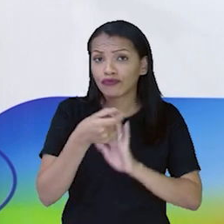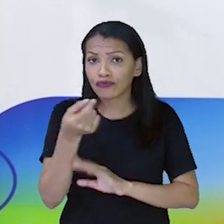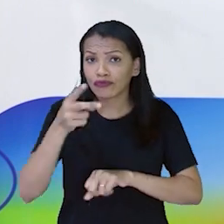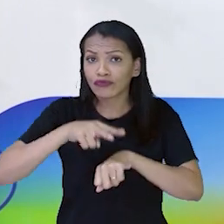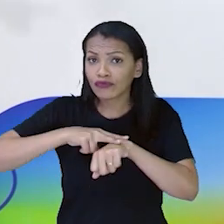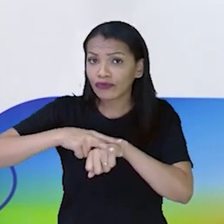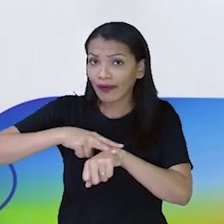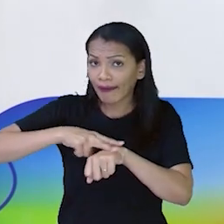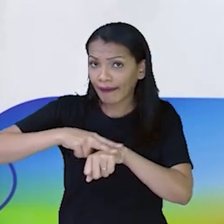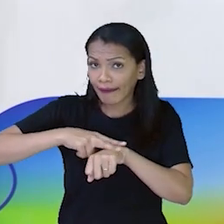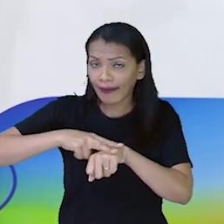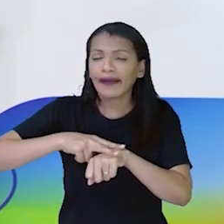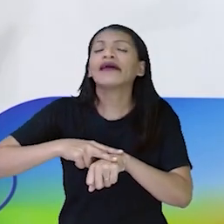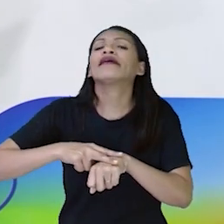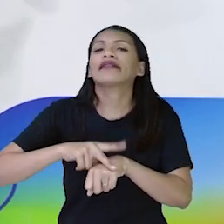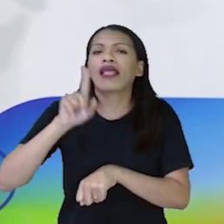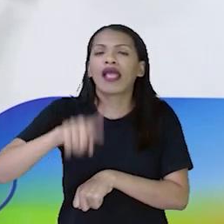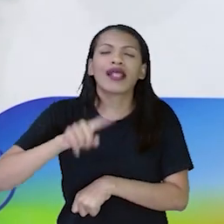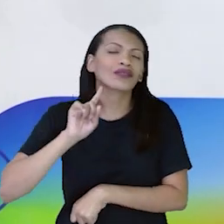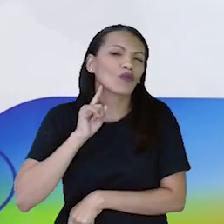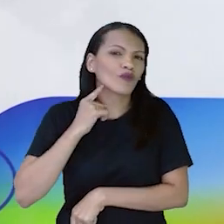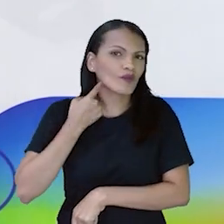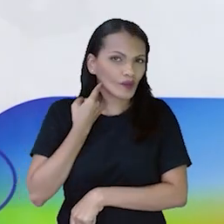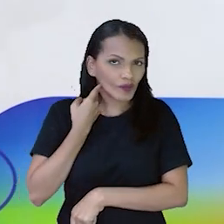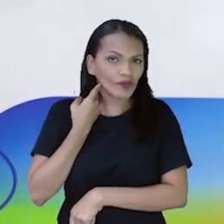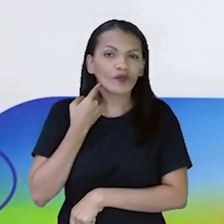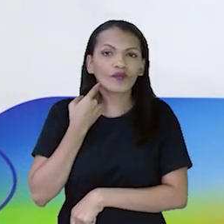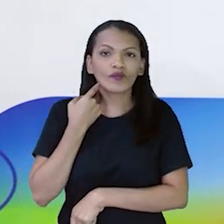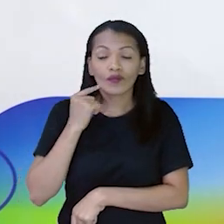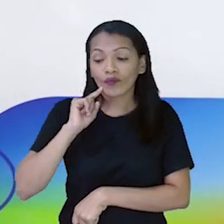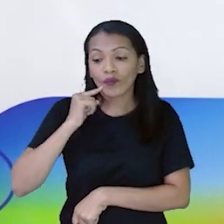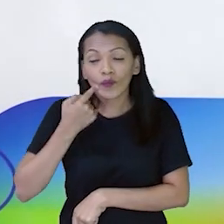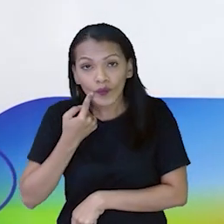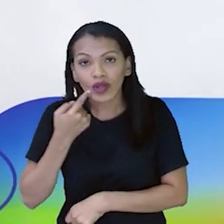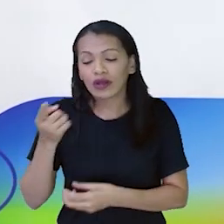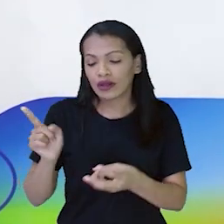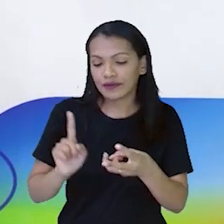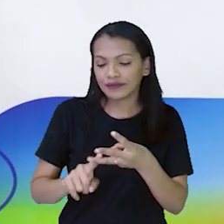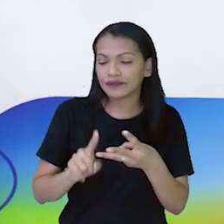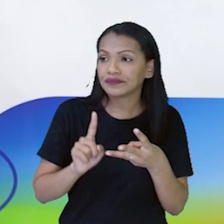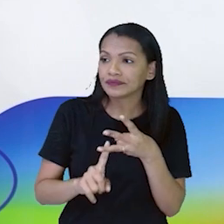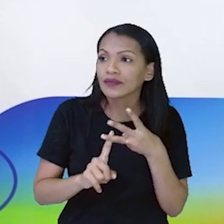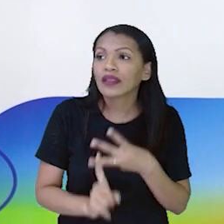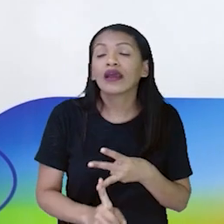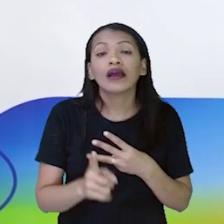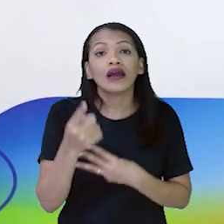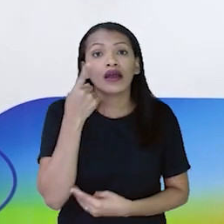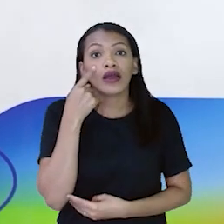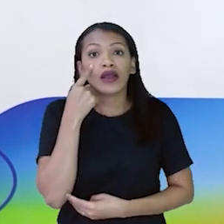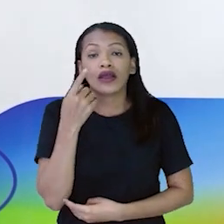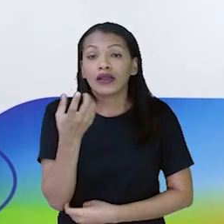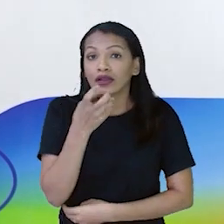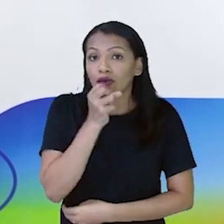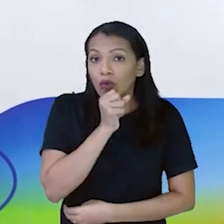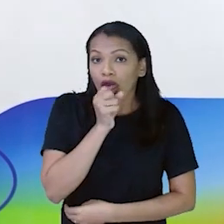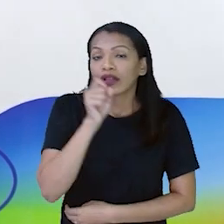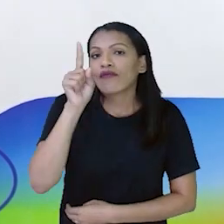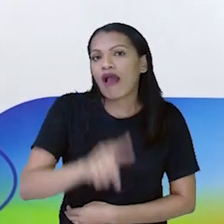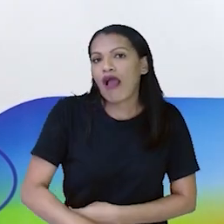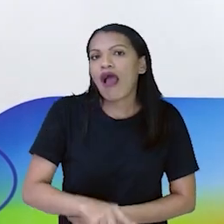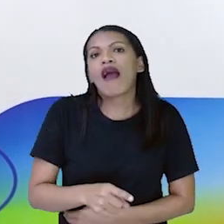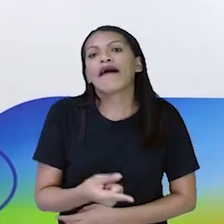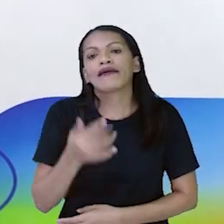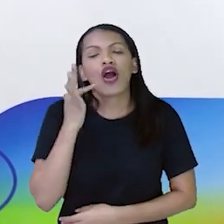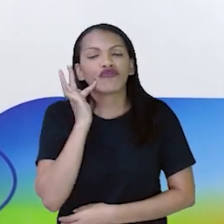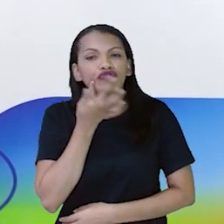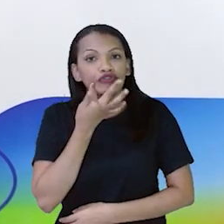a terceira coluna, que é amarela, é a de laranja. E se eu quiser ler esse gráfico? Deixa eu voltar aqui de novo. Agora a